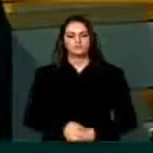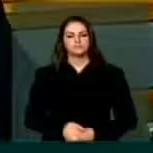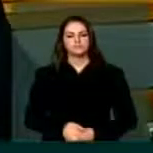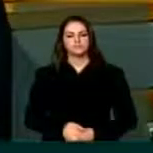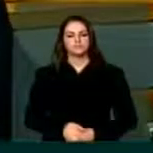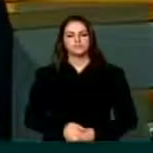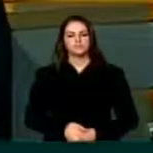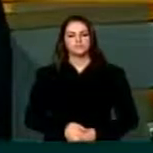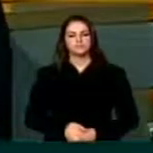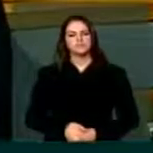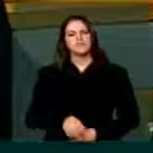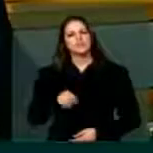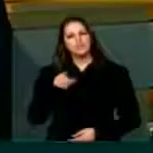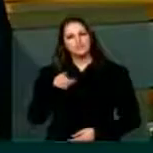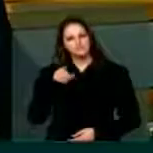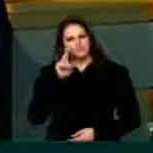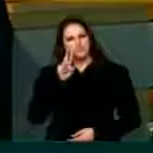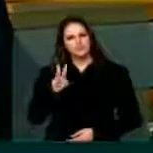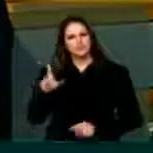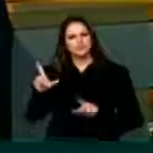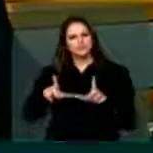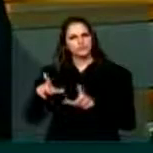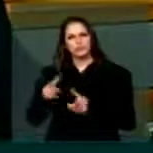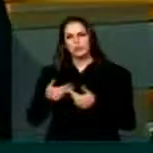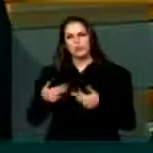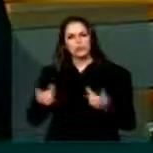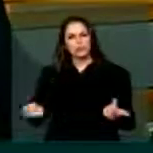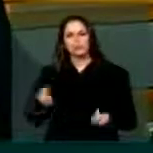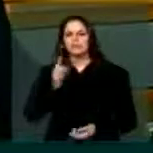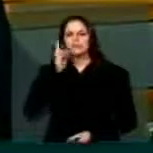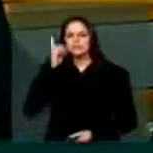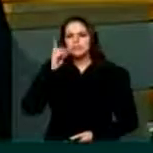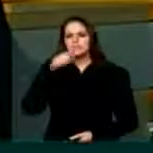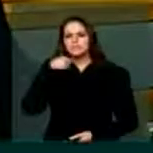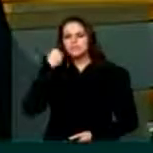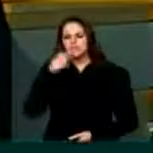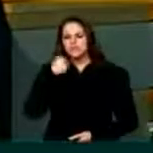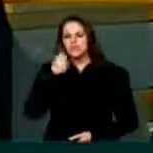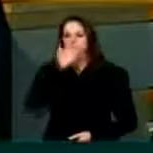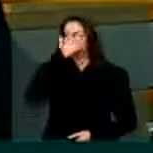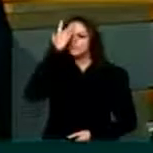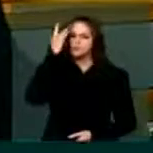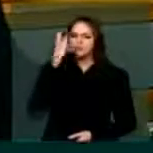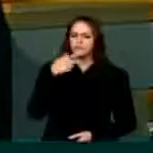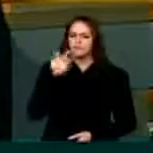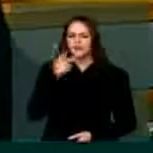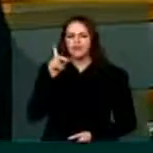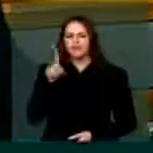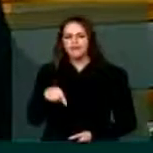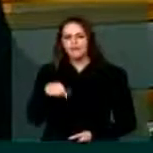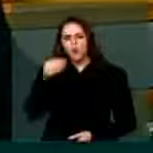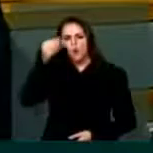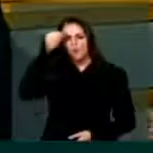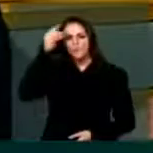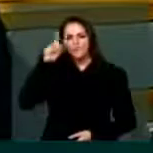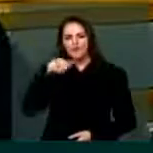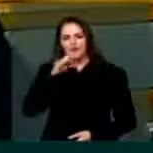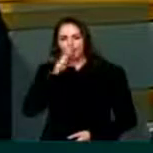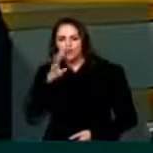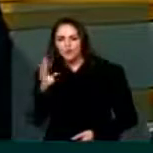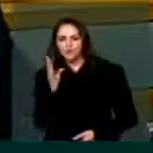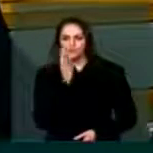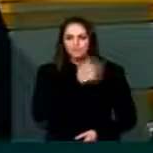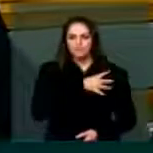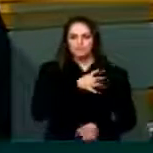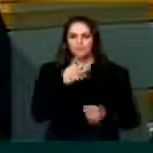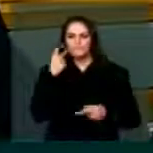deputados e alguns senadores também, dizendo que tudo não passa de uma disputa política. Sim. Você que está dentro